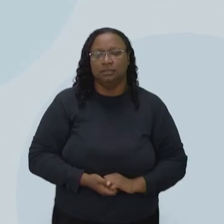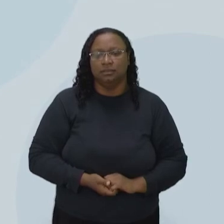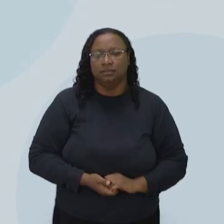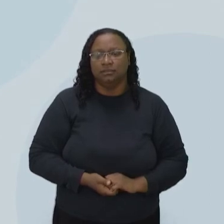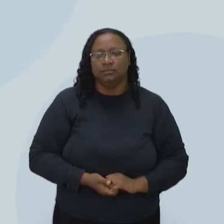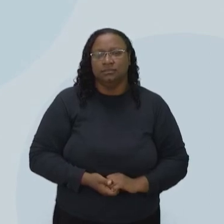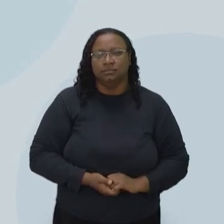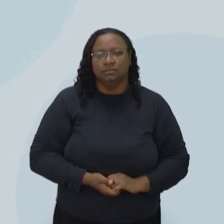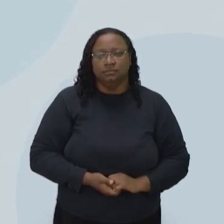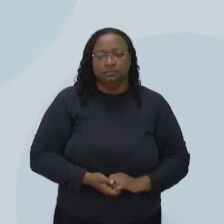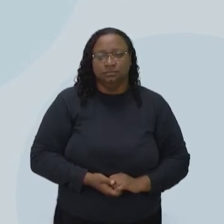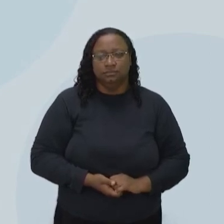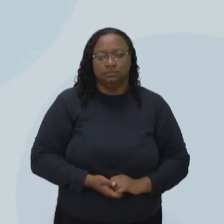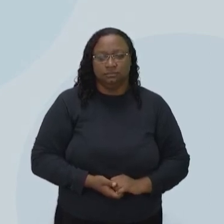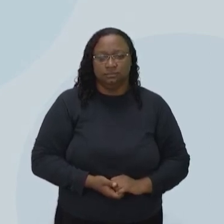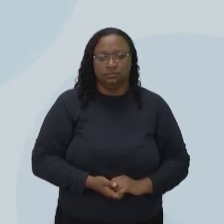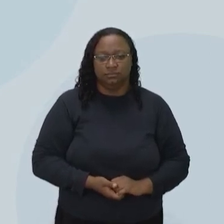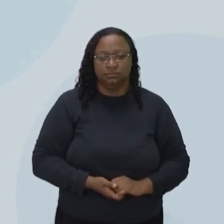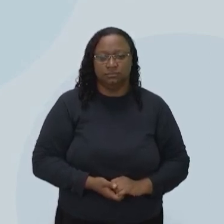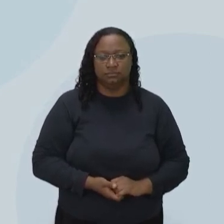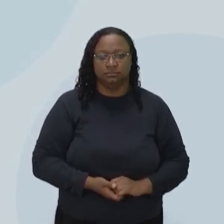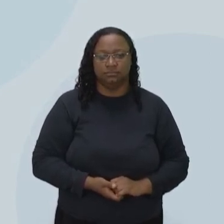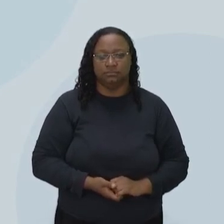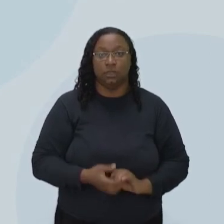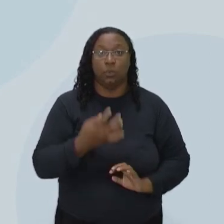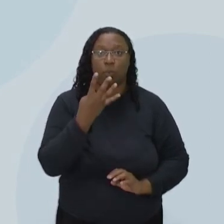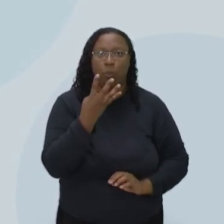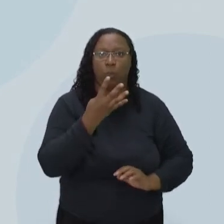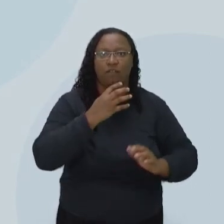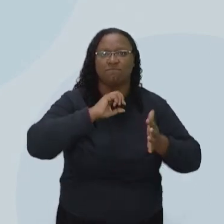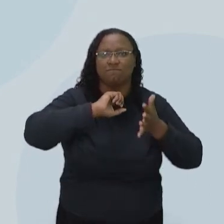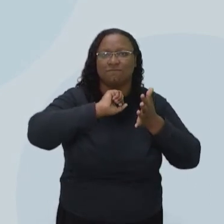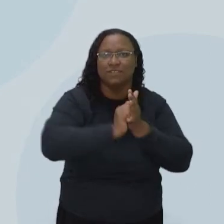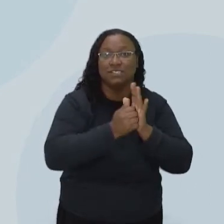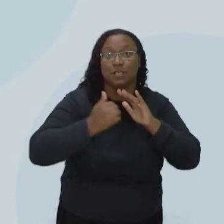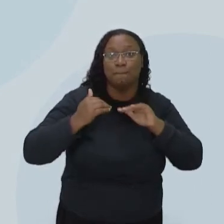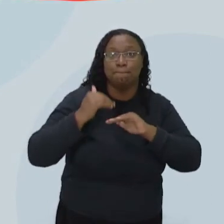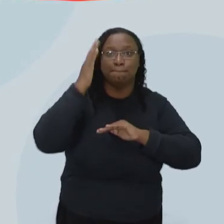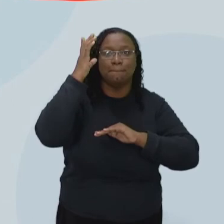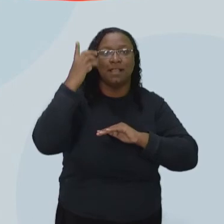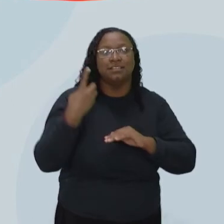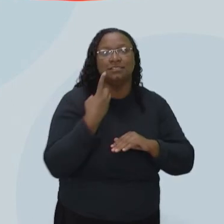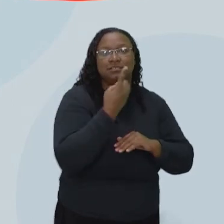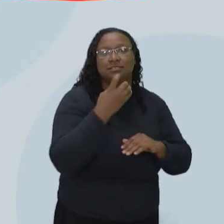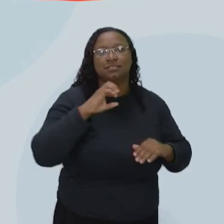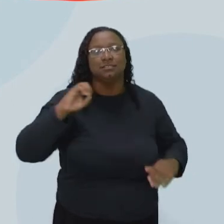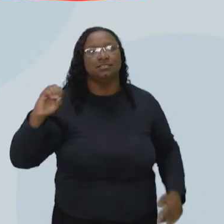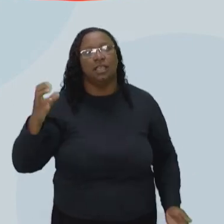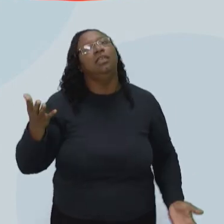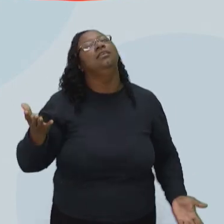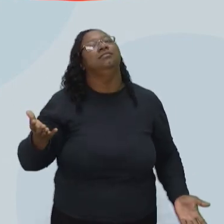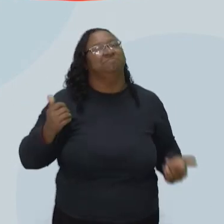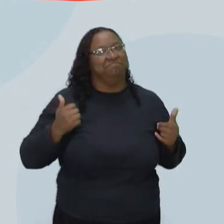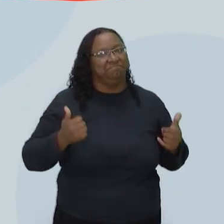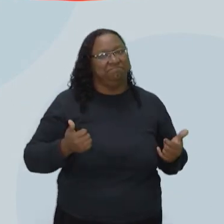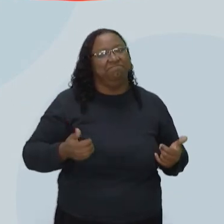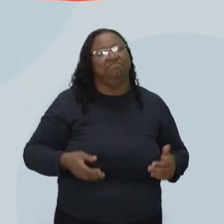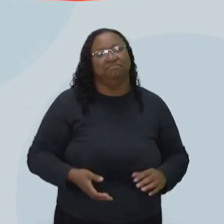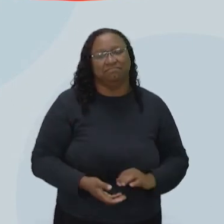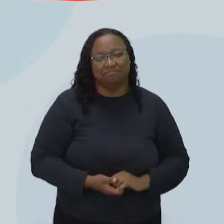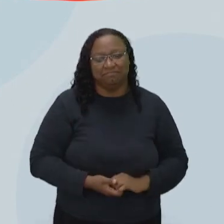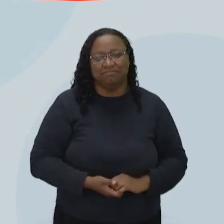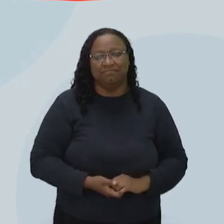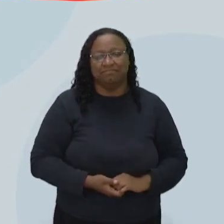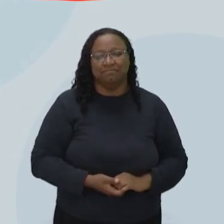dar 4 vezes mais do que 100, né? A gente tinha aqui 100, ó. É